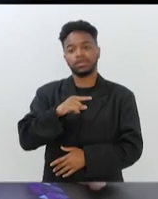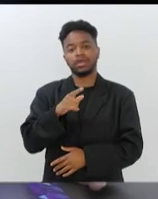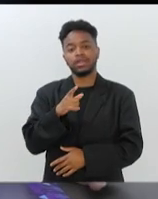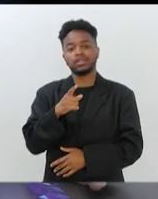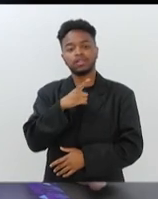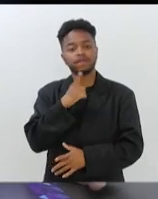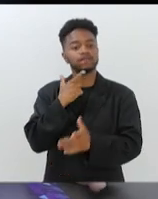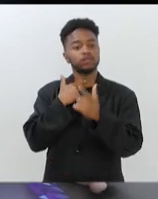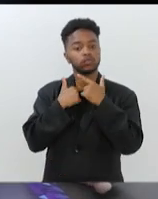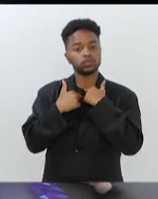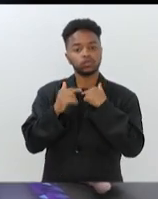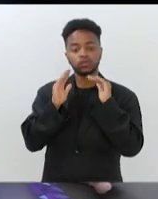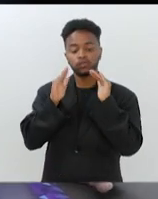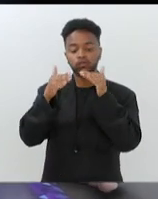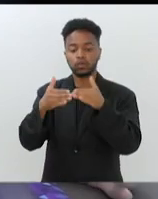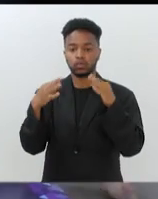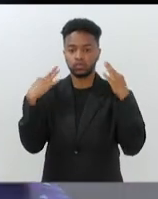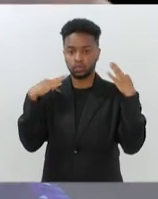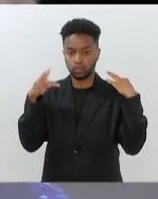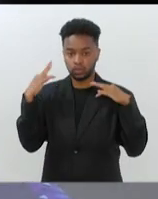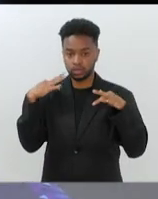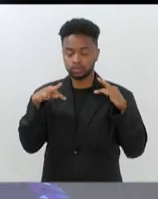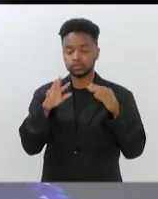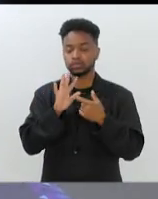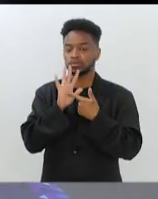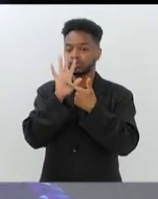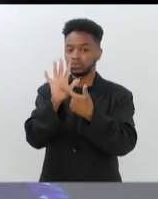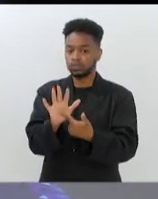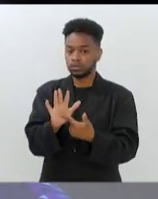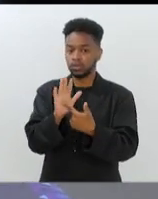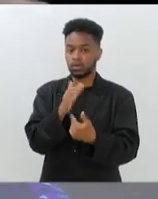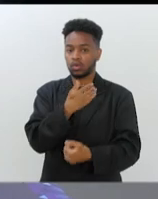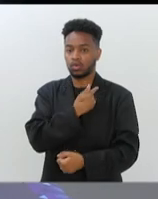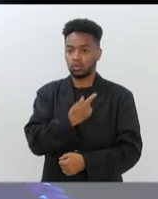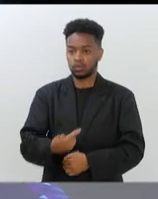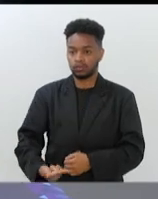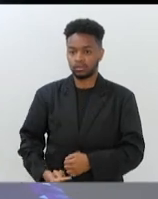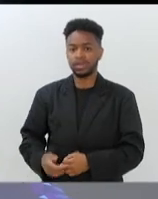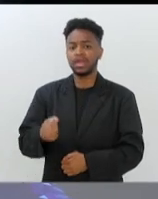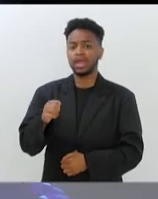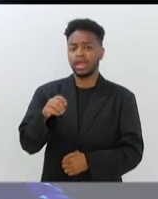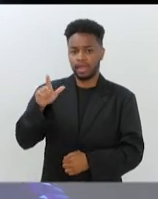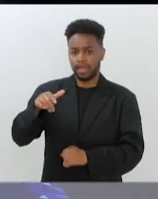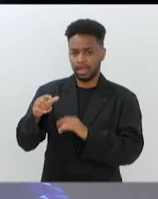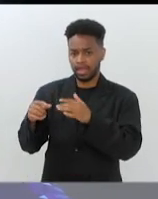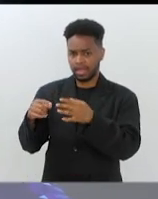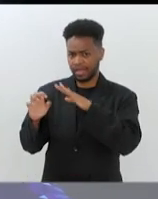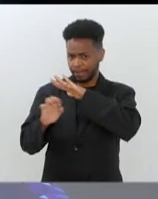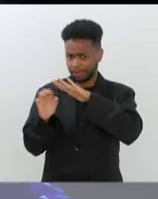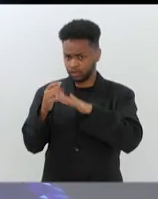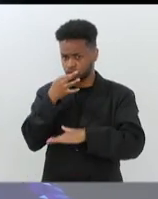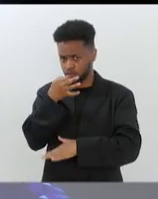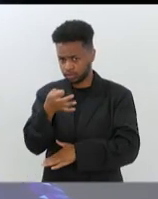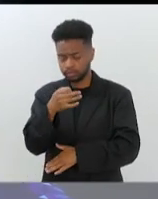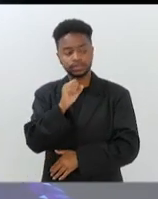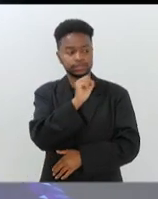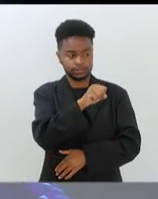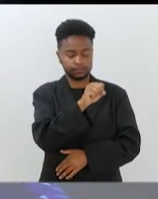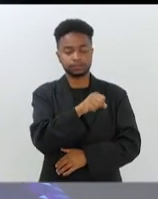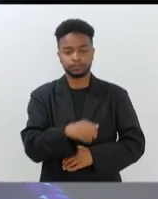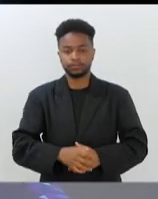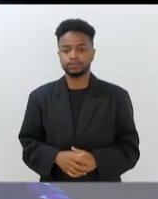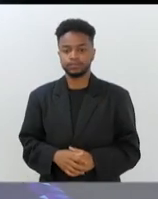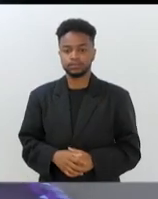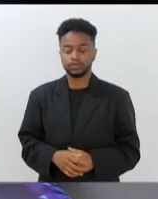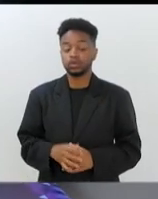desenvolver ações voltadas para turismo apresentou o governo Quem sugeriu foi a agência foi a agência essa especificamente foi a agência